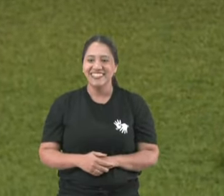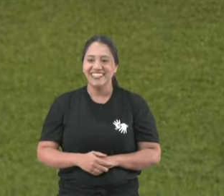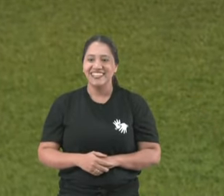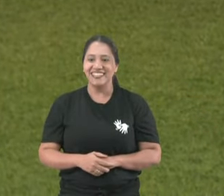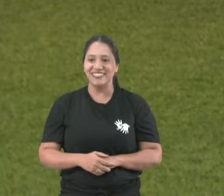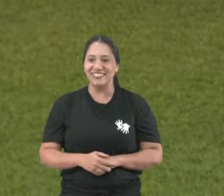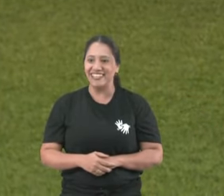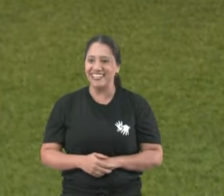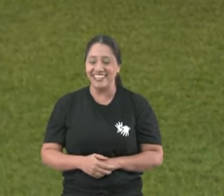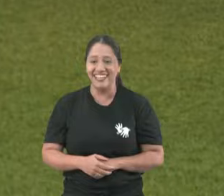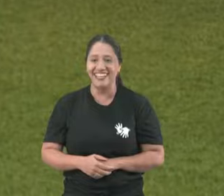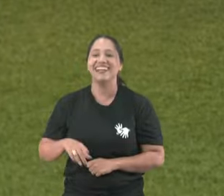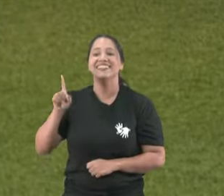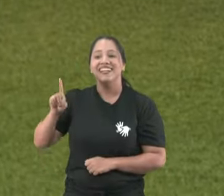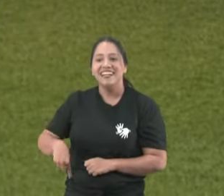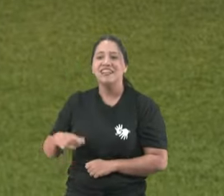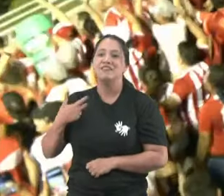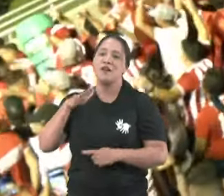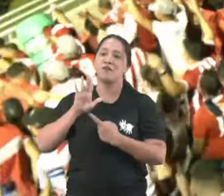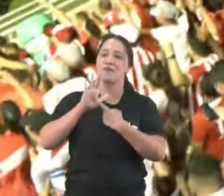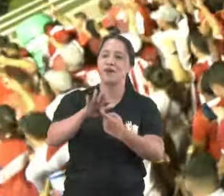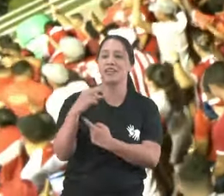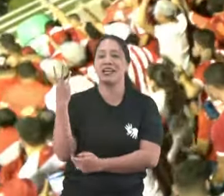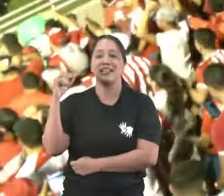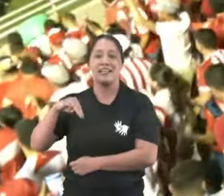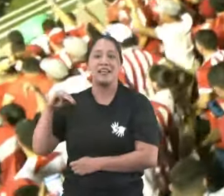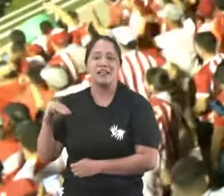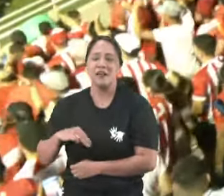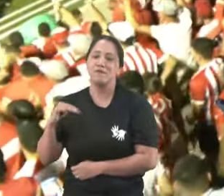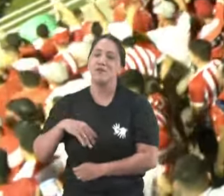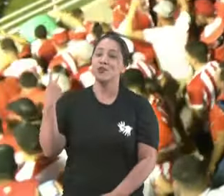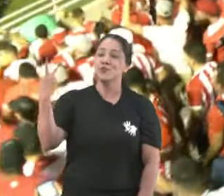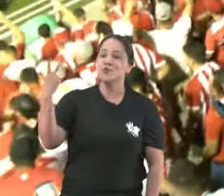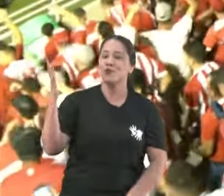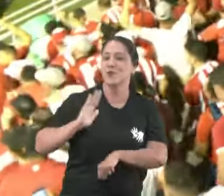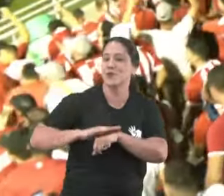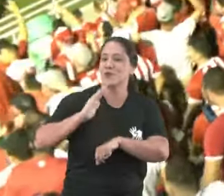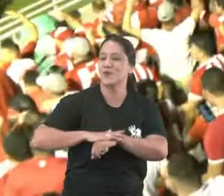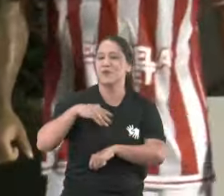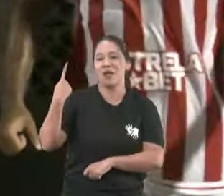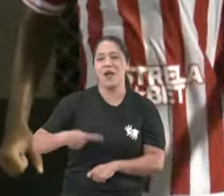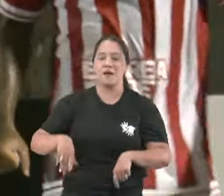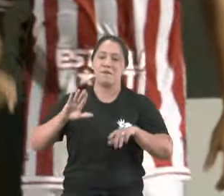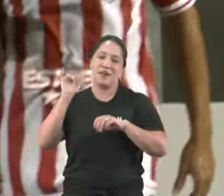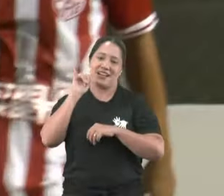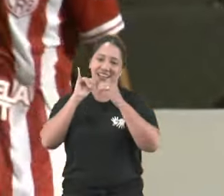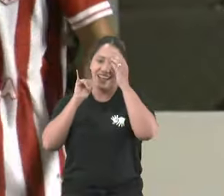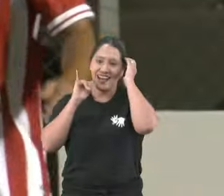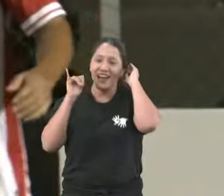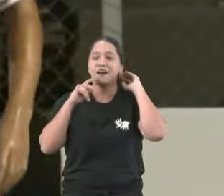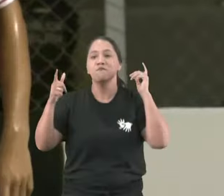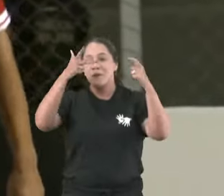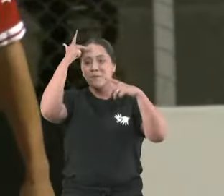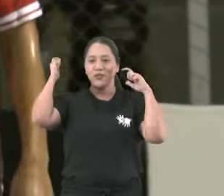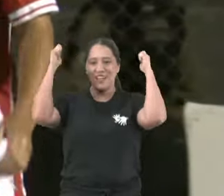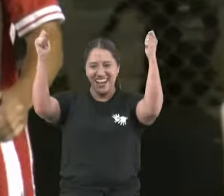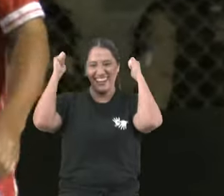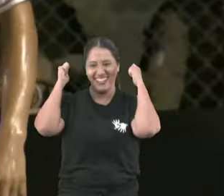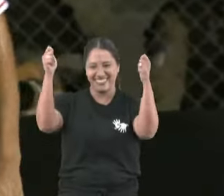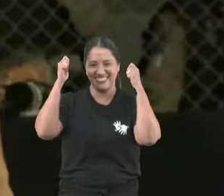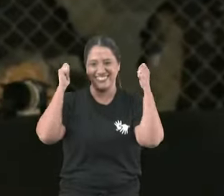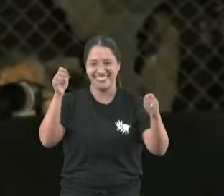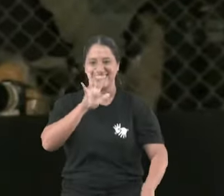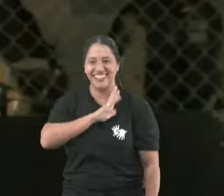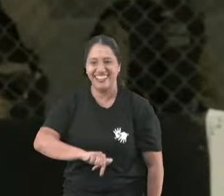Quando eram jogados 30 minutos do segundo tempo aqui no Coraci, vibra a galera alvigubra.